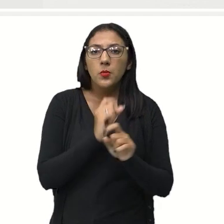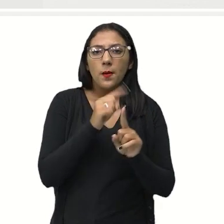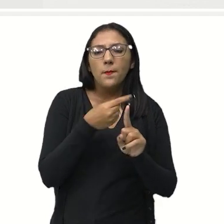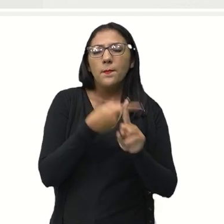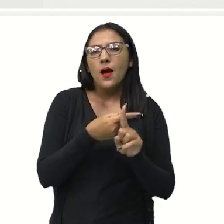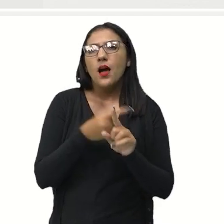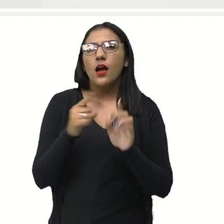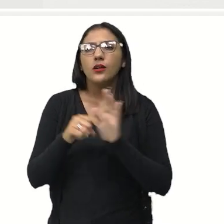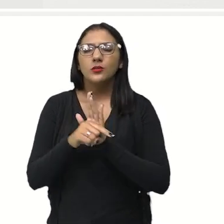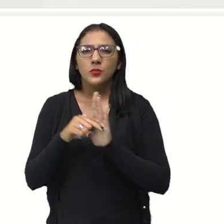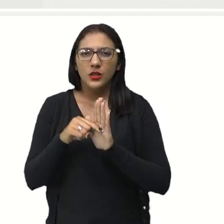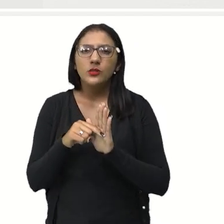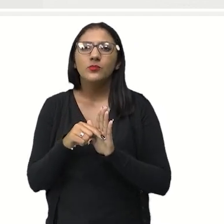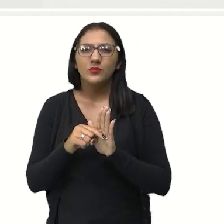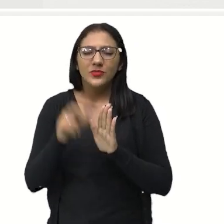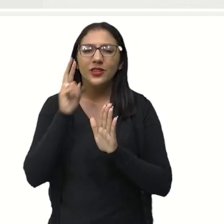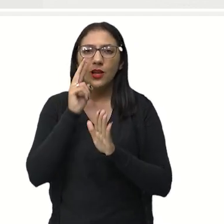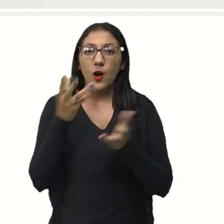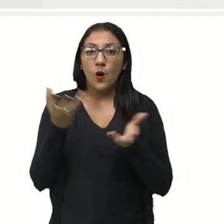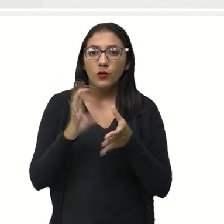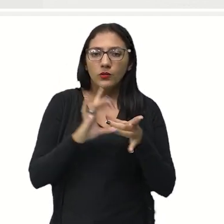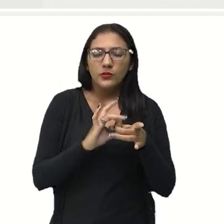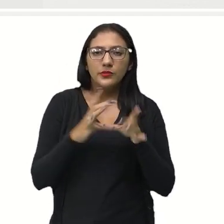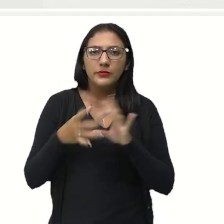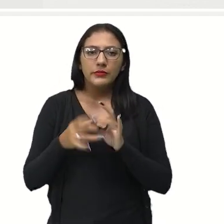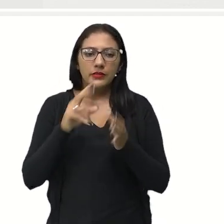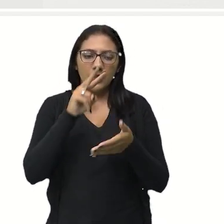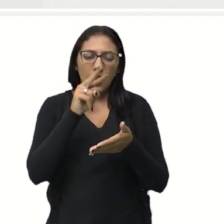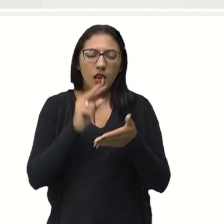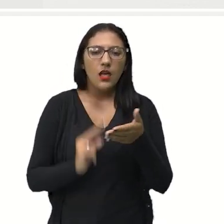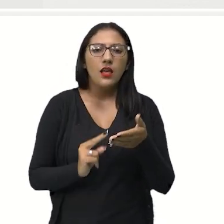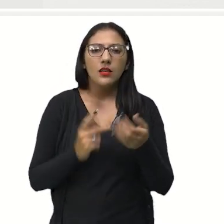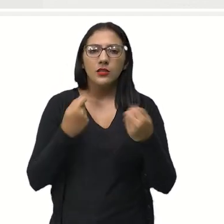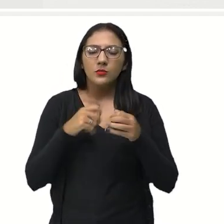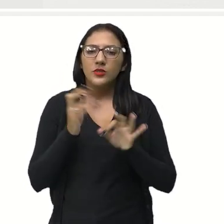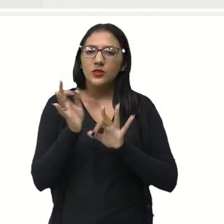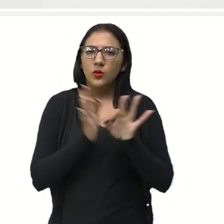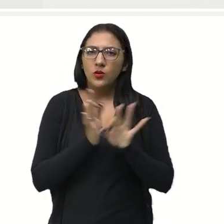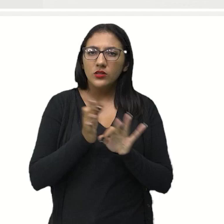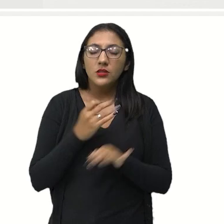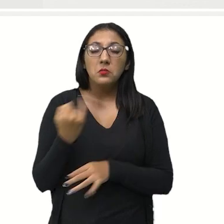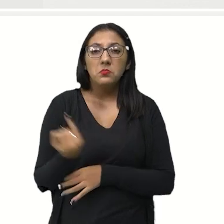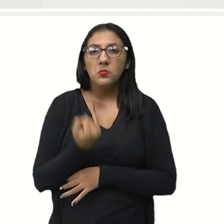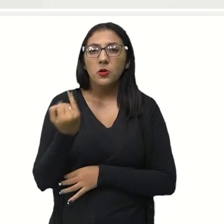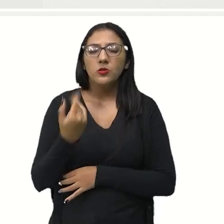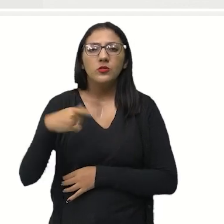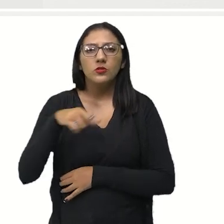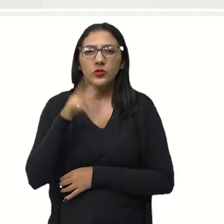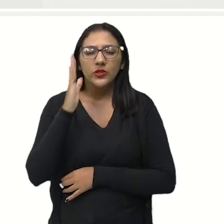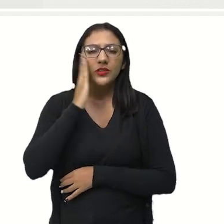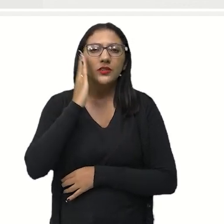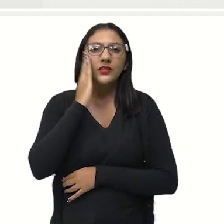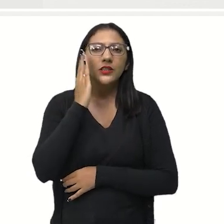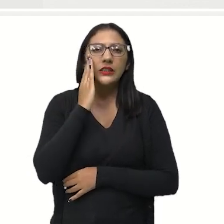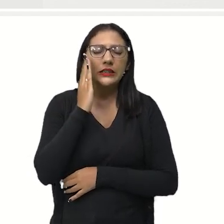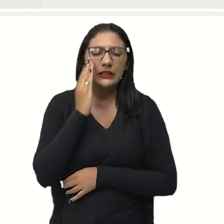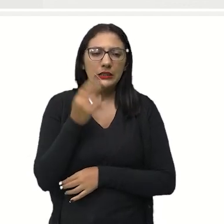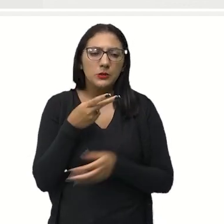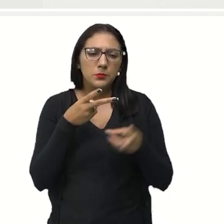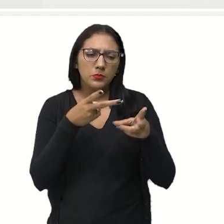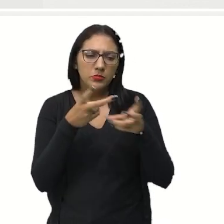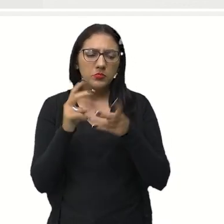adição e subtração, então nesse contexto aí, tá bom? É importante que você saiba